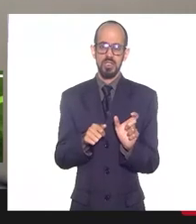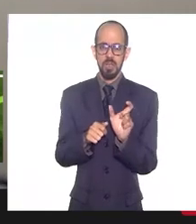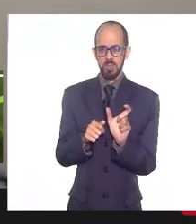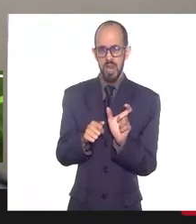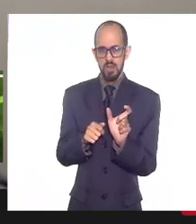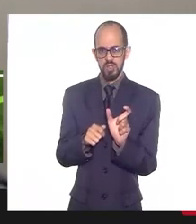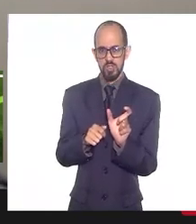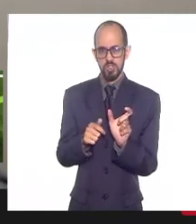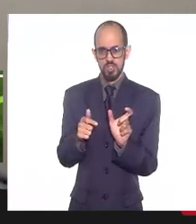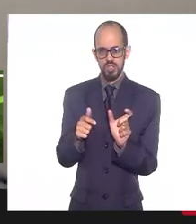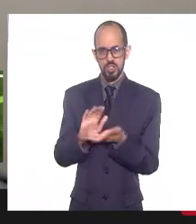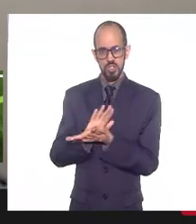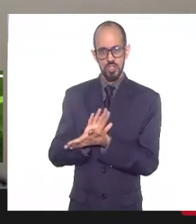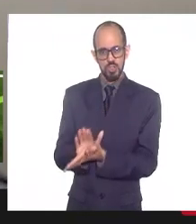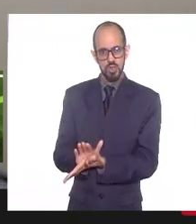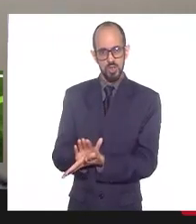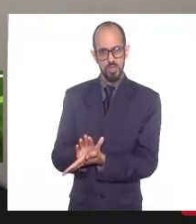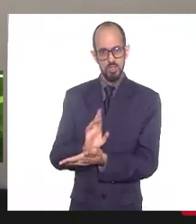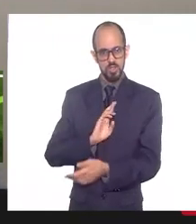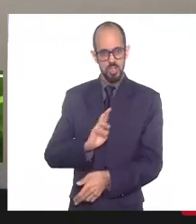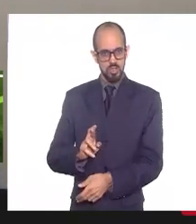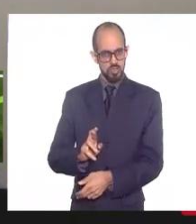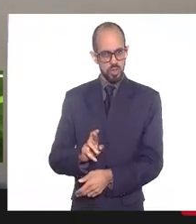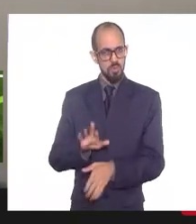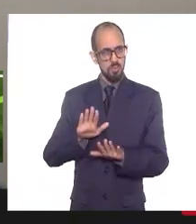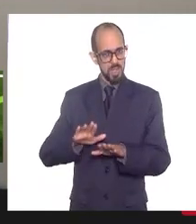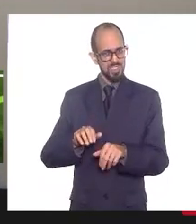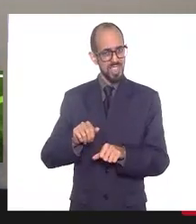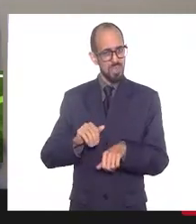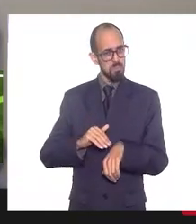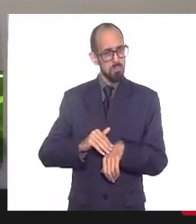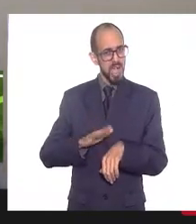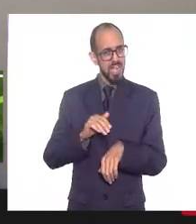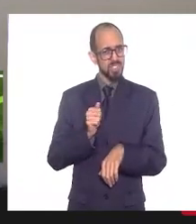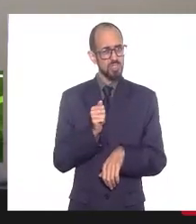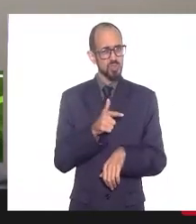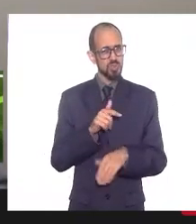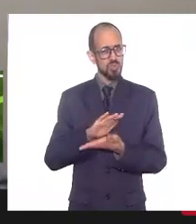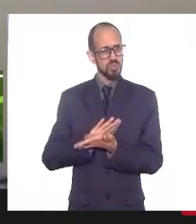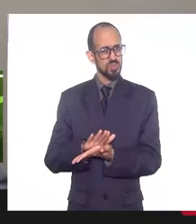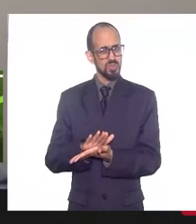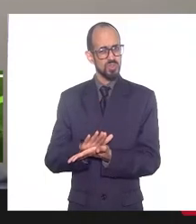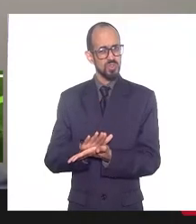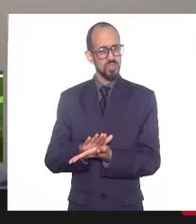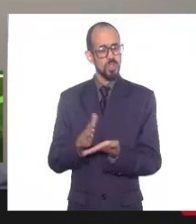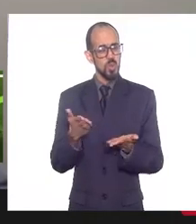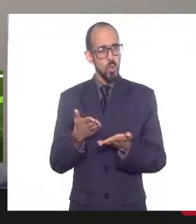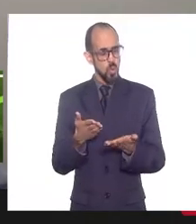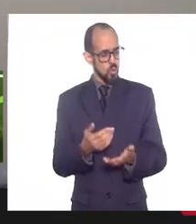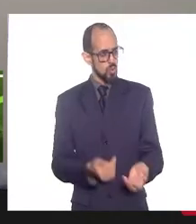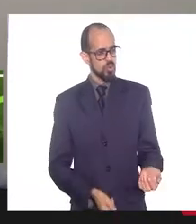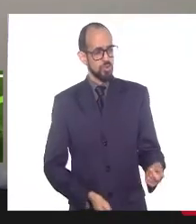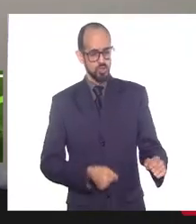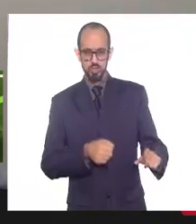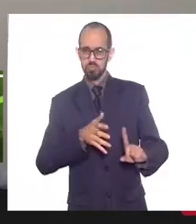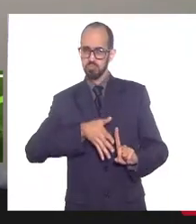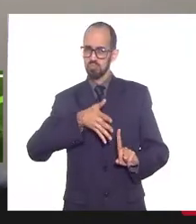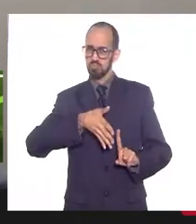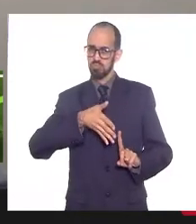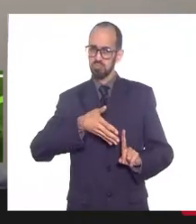trata-se muito mais do que uma simples e mera intolerância. Nós temos tratado aqui, e hoje apareceu de maneira